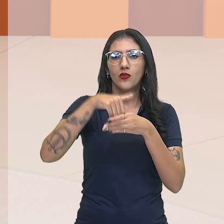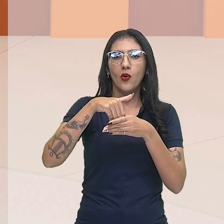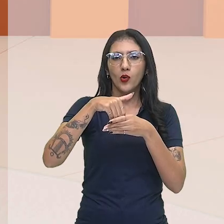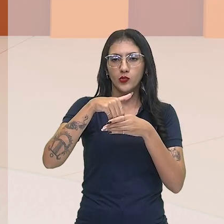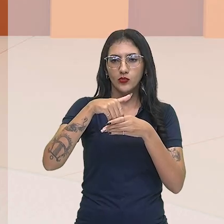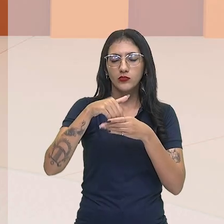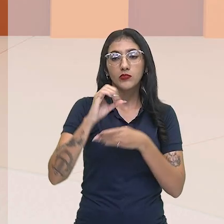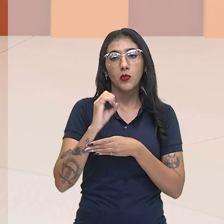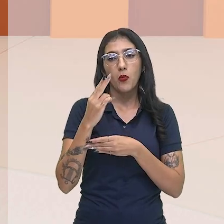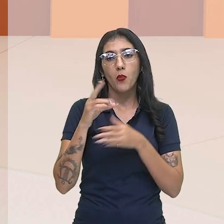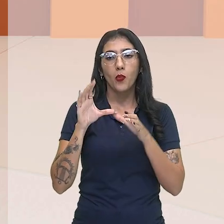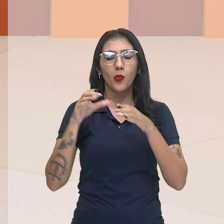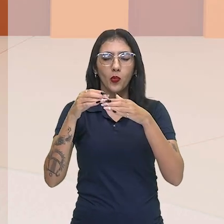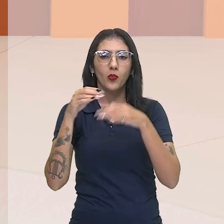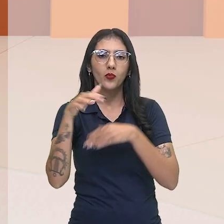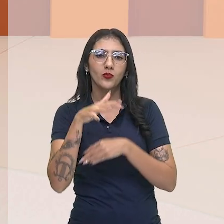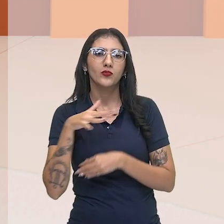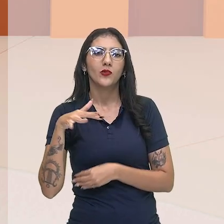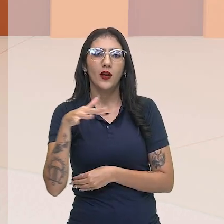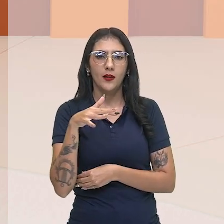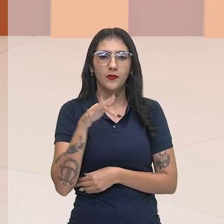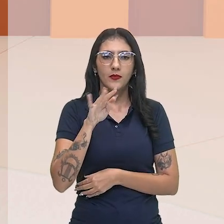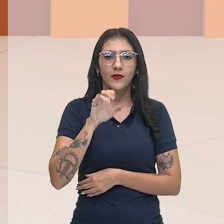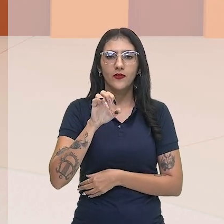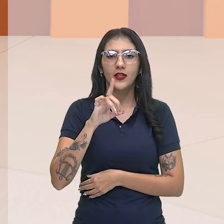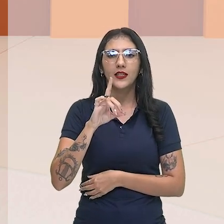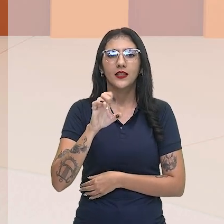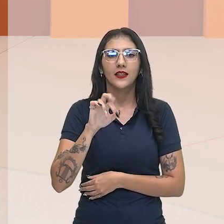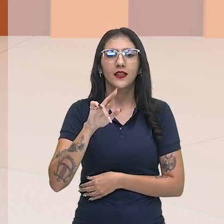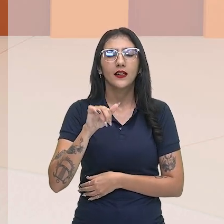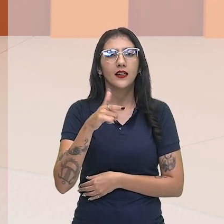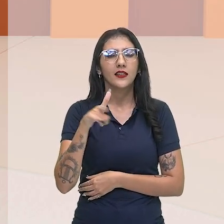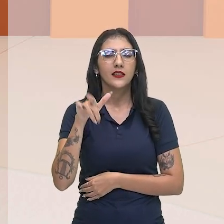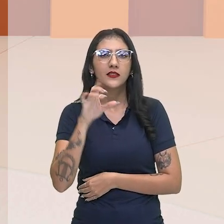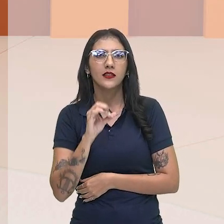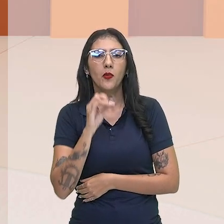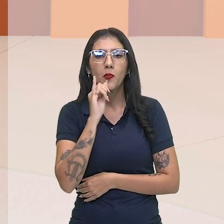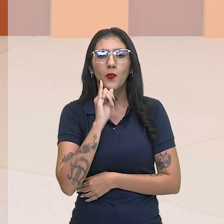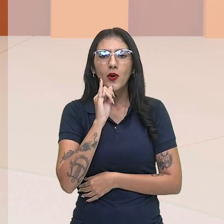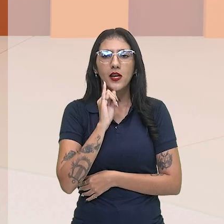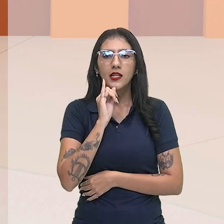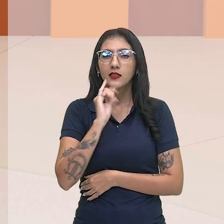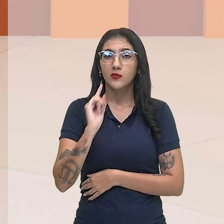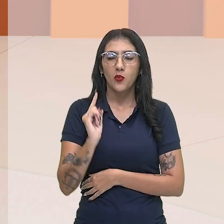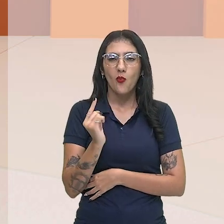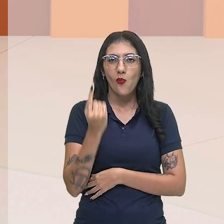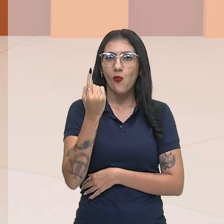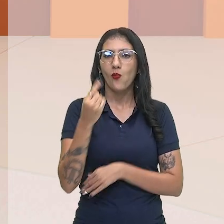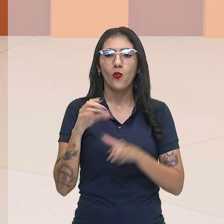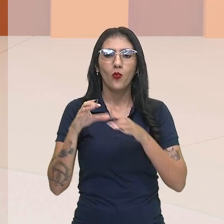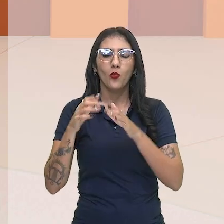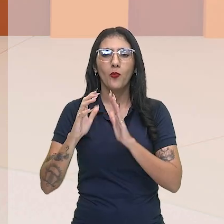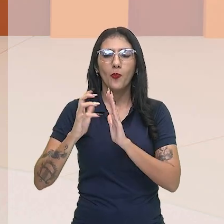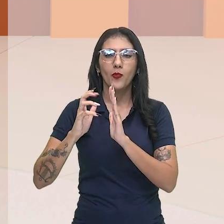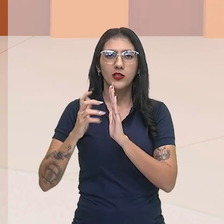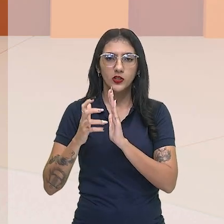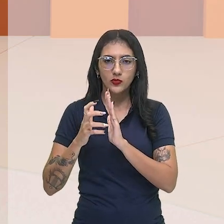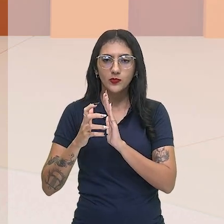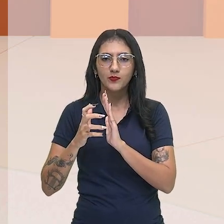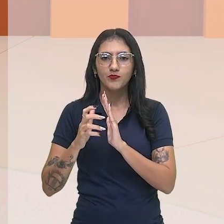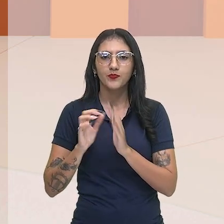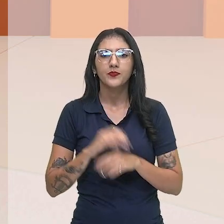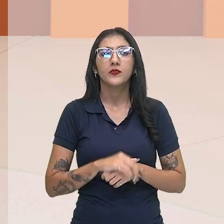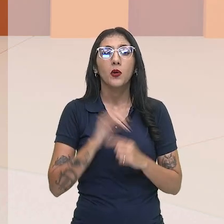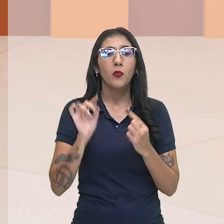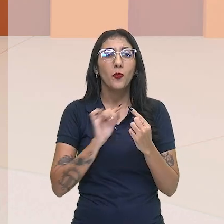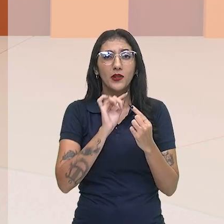ou federação. As federações são consideradas como um só partido político. E o